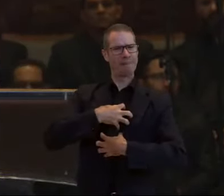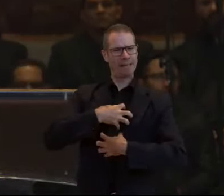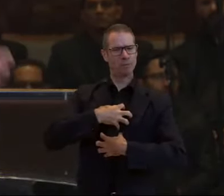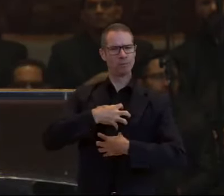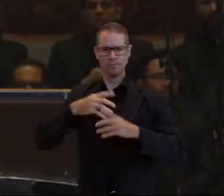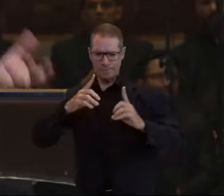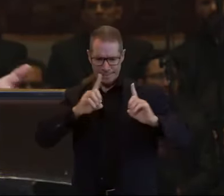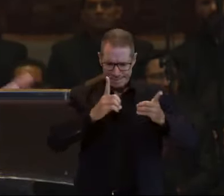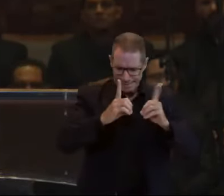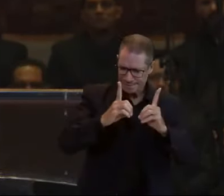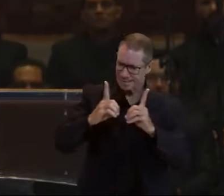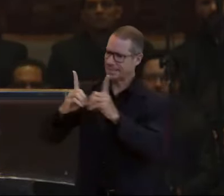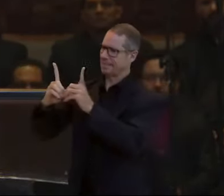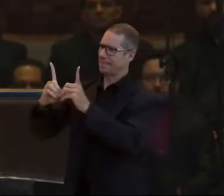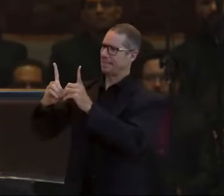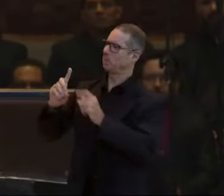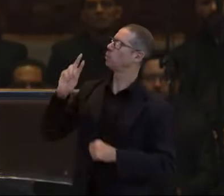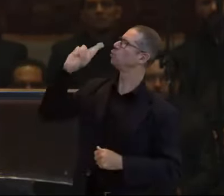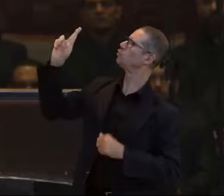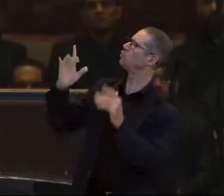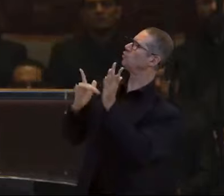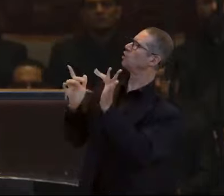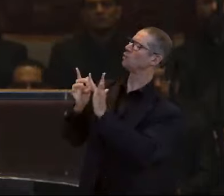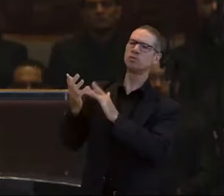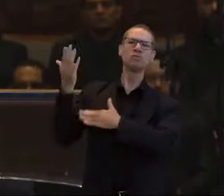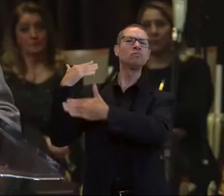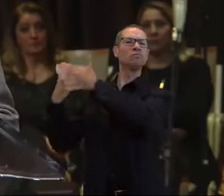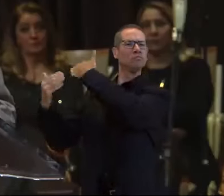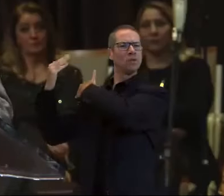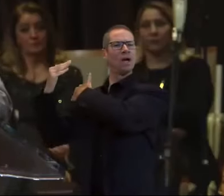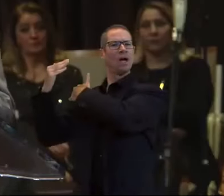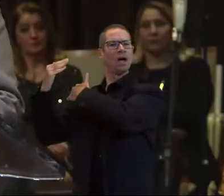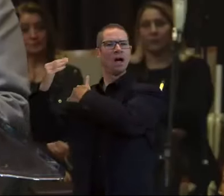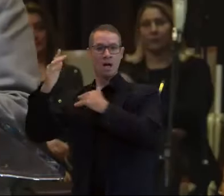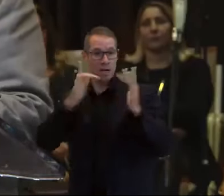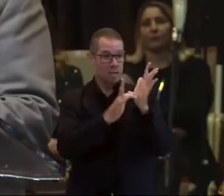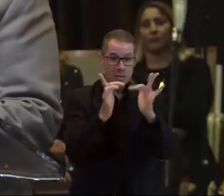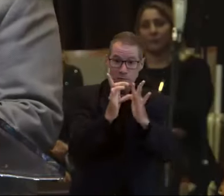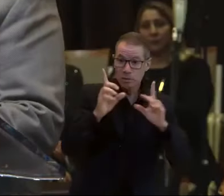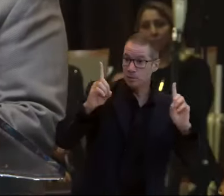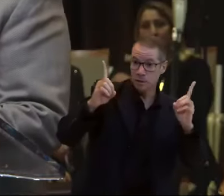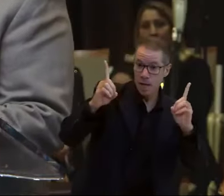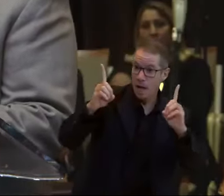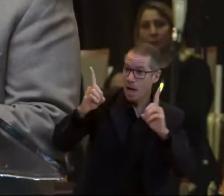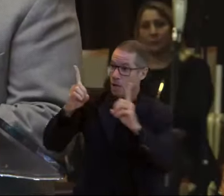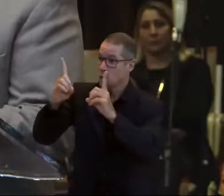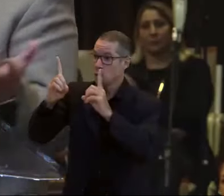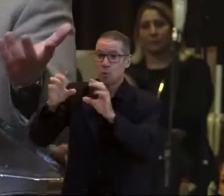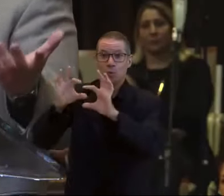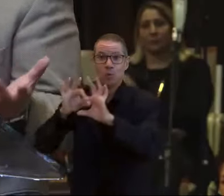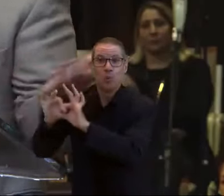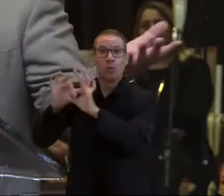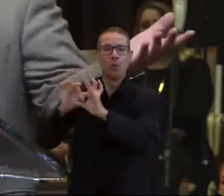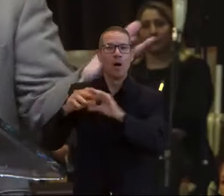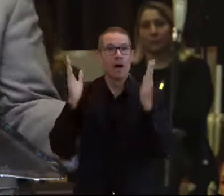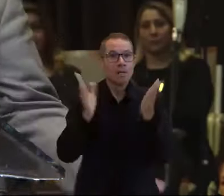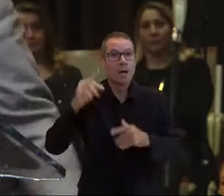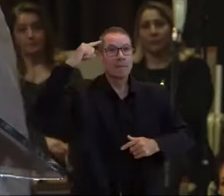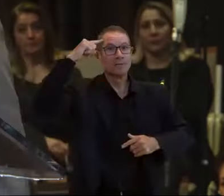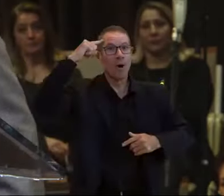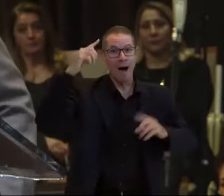os discípulos do Senhor Jesus tiveram de andarem com Jesus. Você já pensou